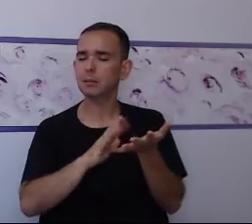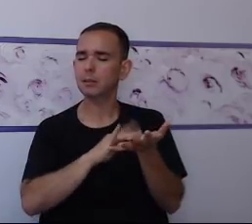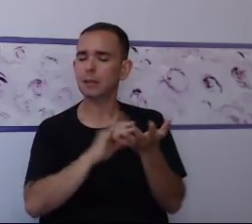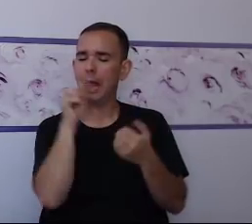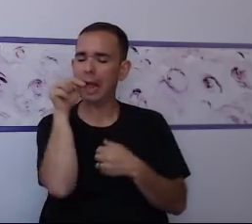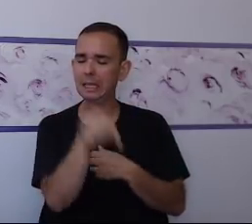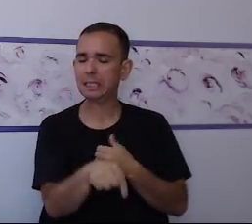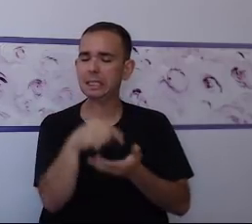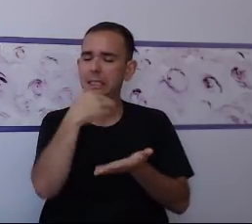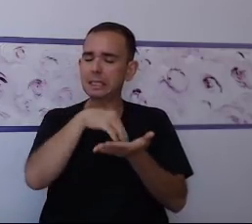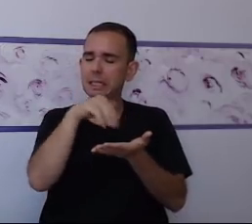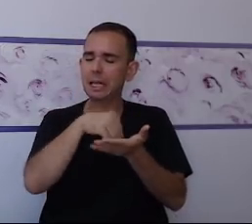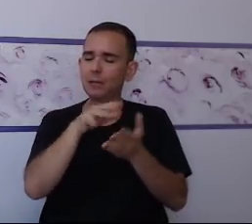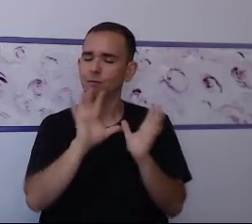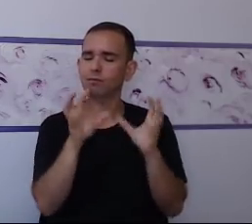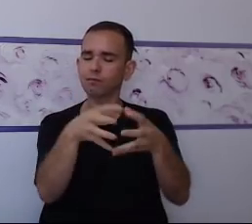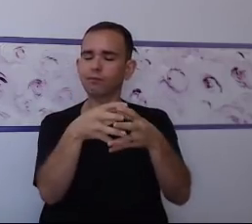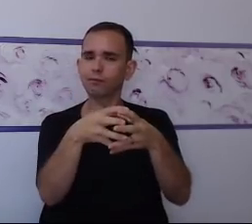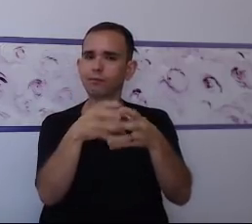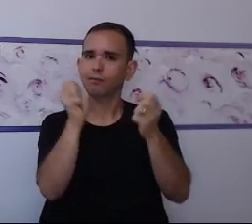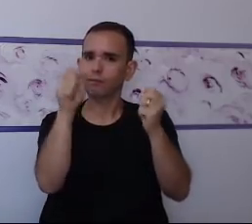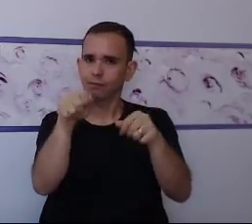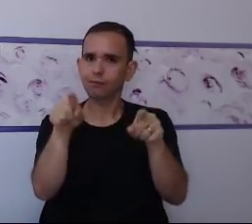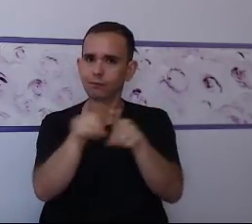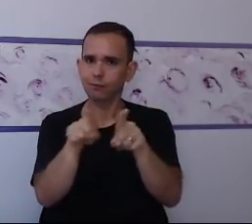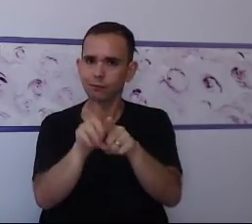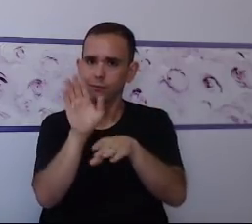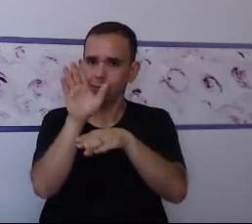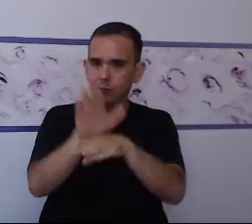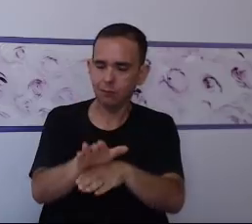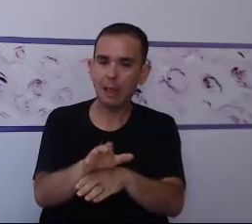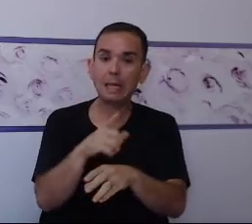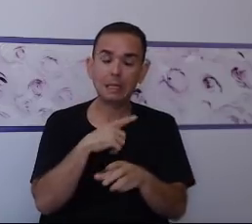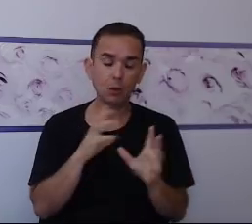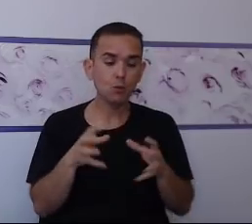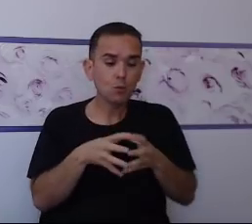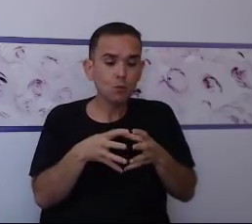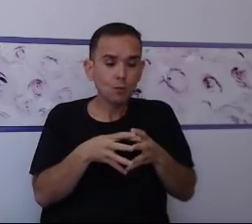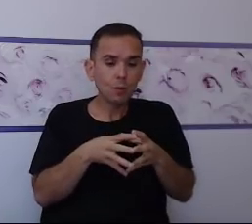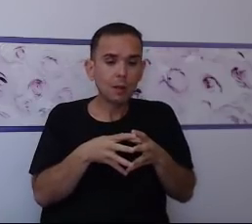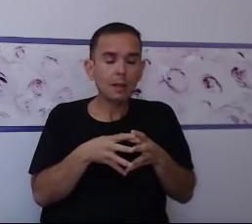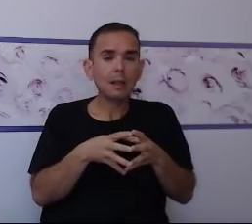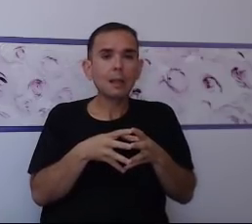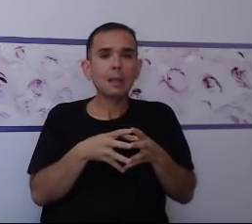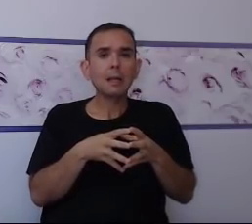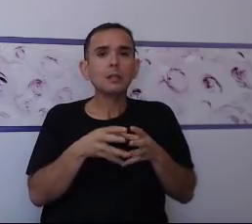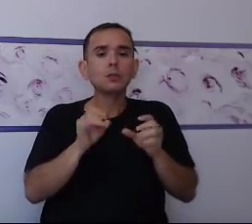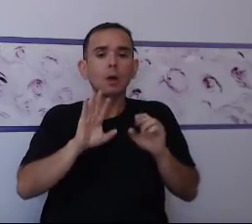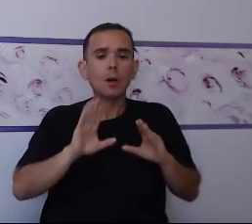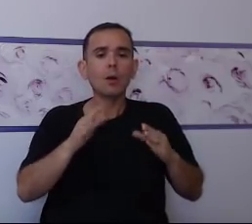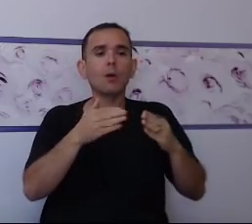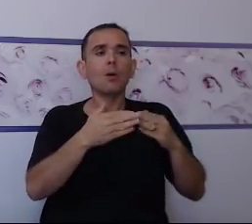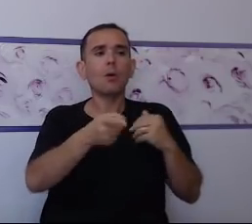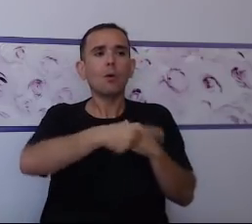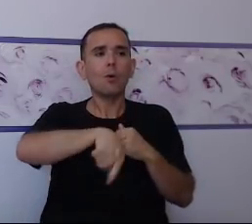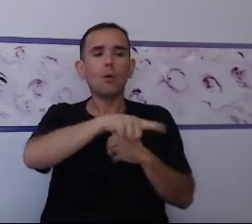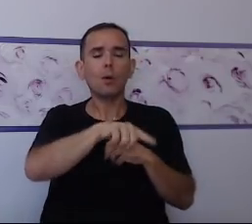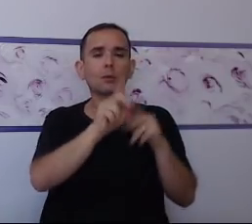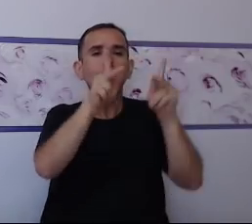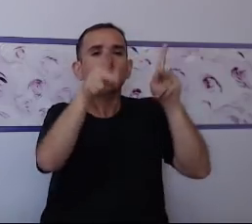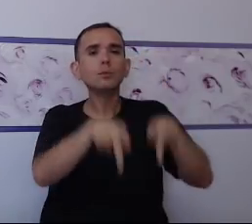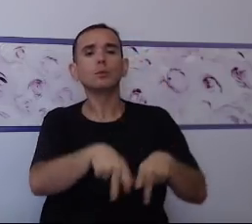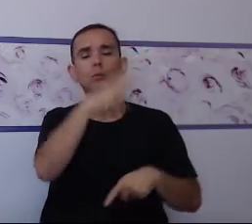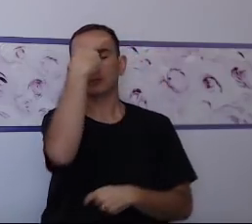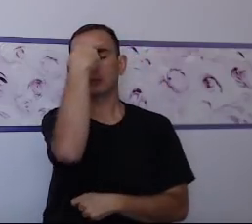da equipe de educação especial, no núcleo de educação especial, nós temos uma equipe que trabalha só com esse público, que